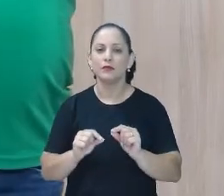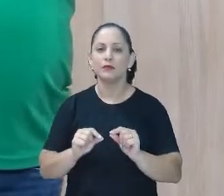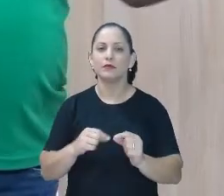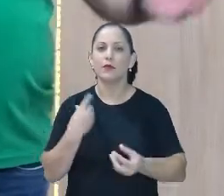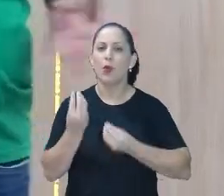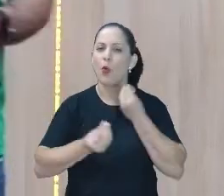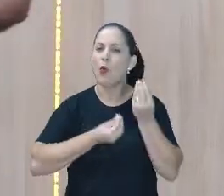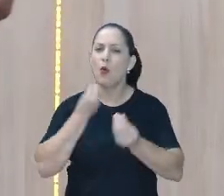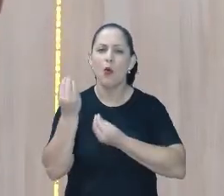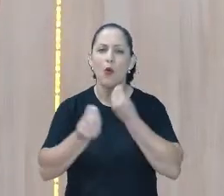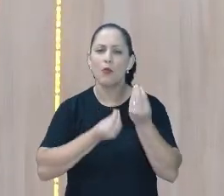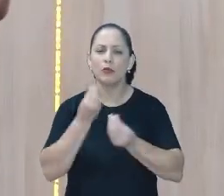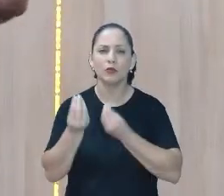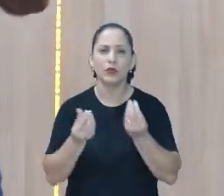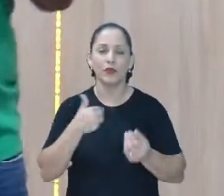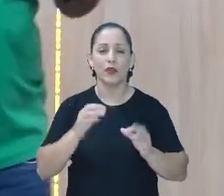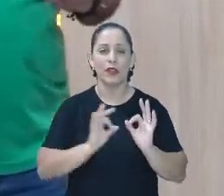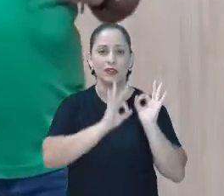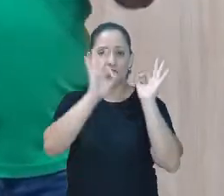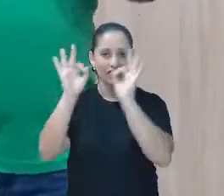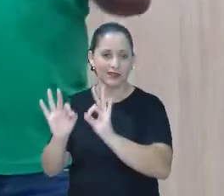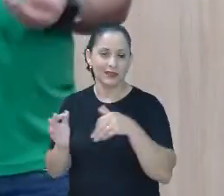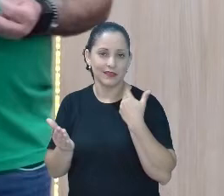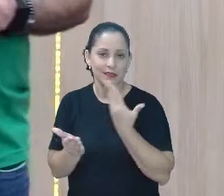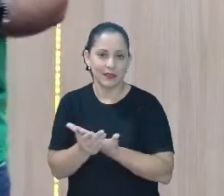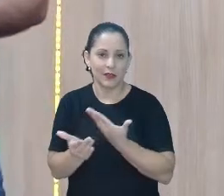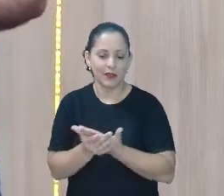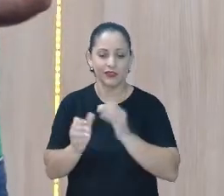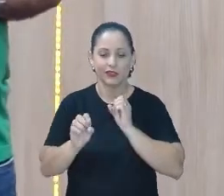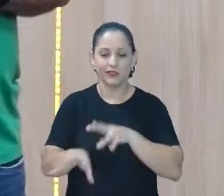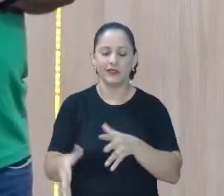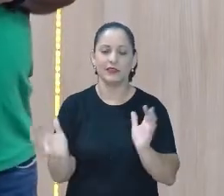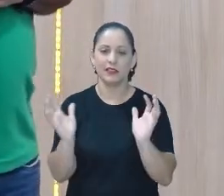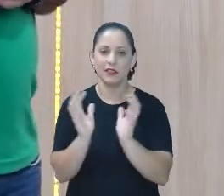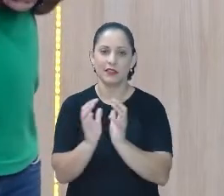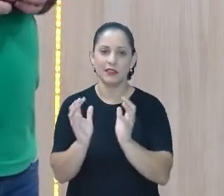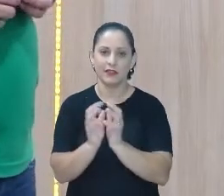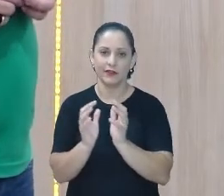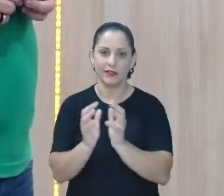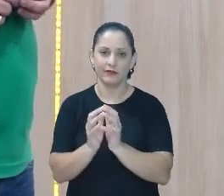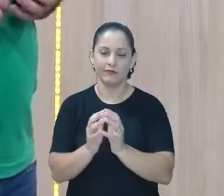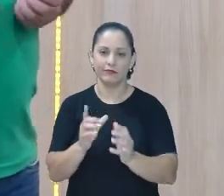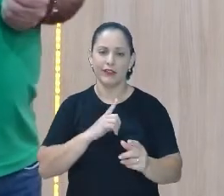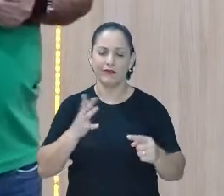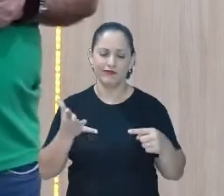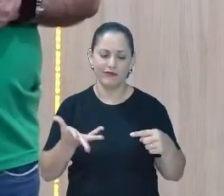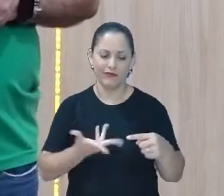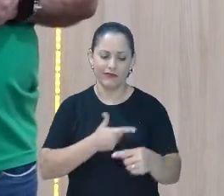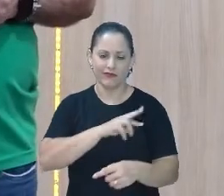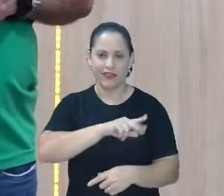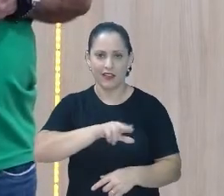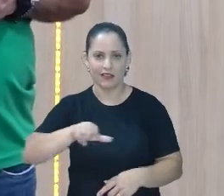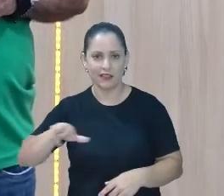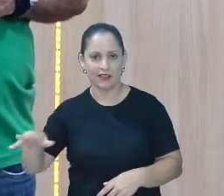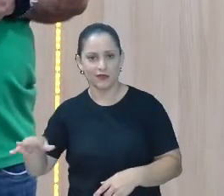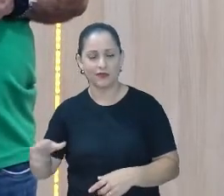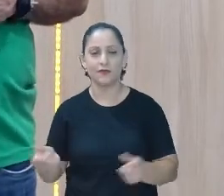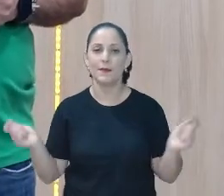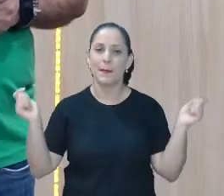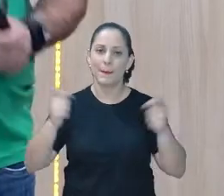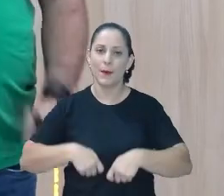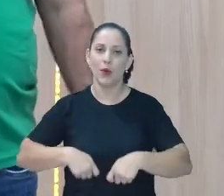eu faço para assistir às aulas do Educa Recife? Aí tem várias formas, né, professora? Sim. A gente